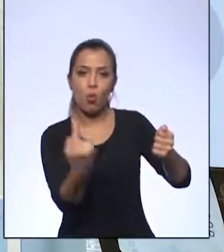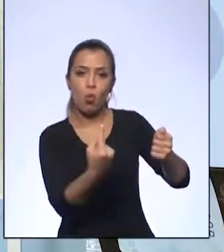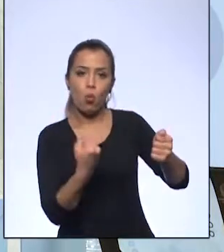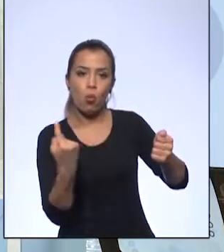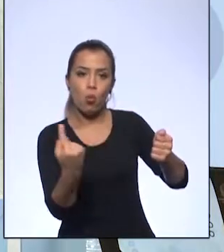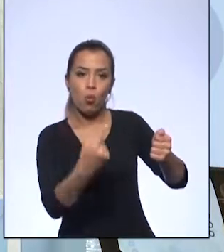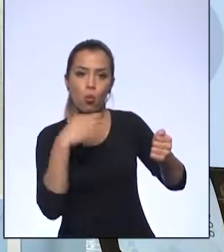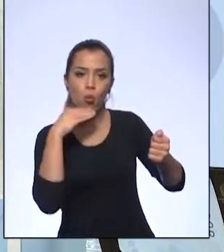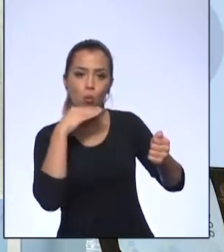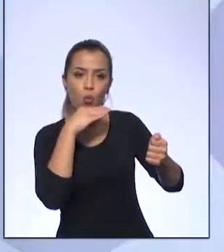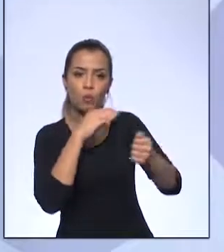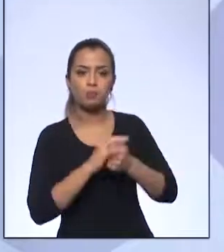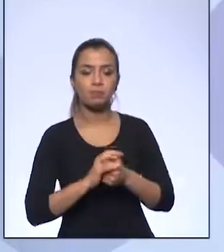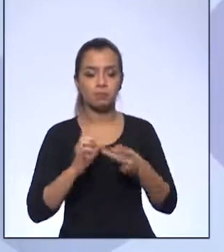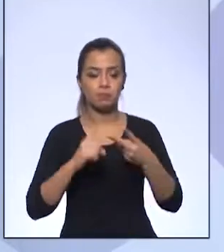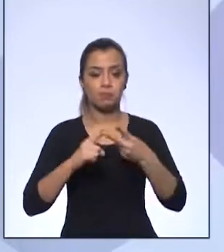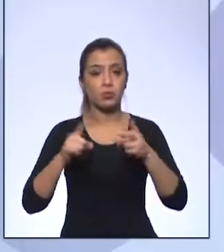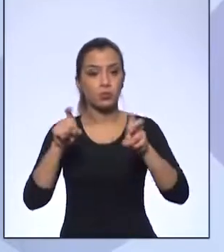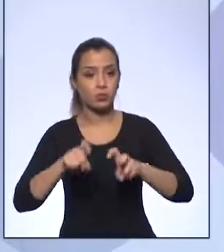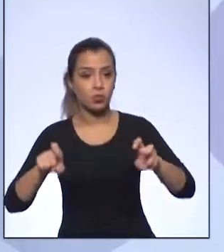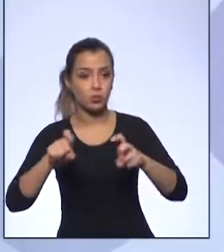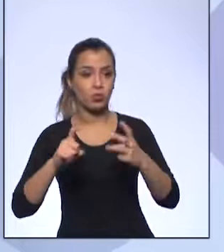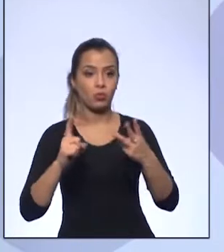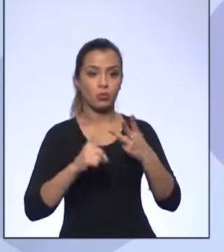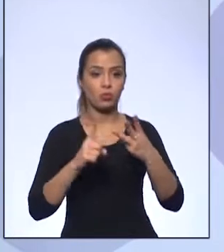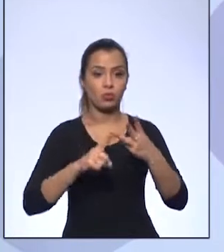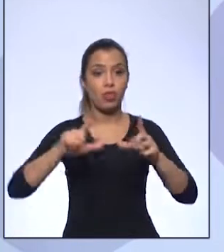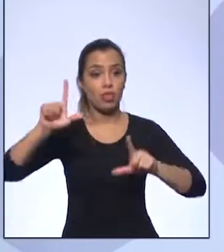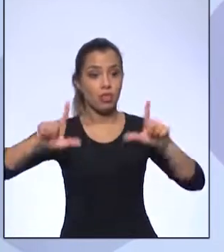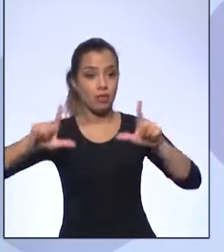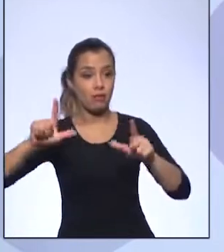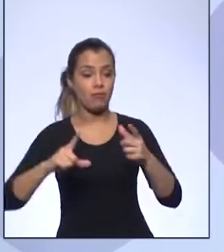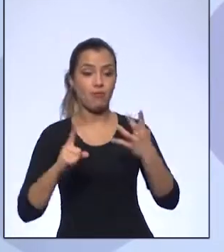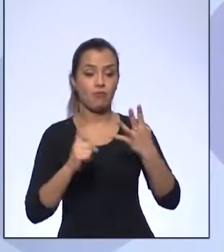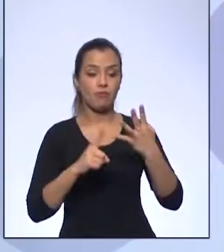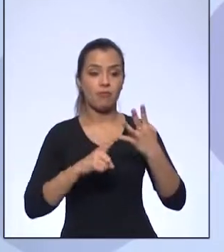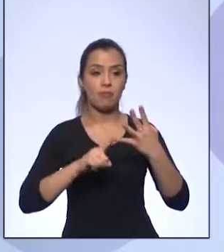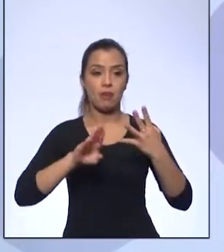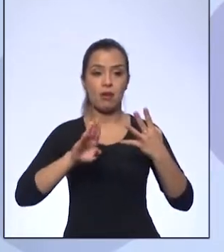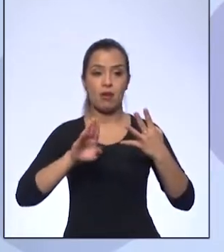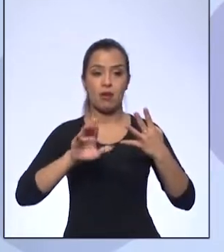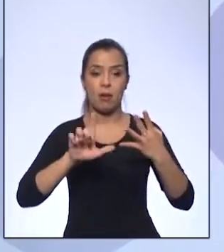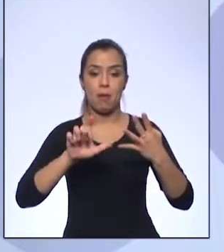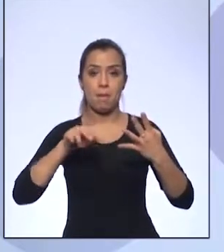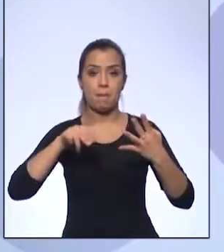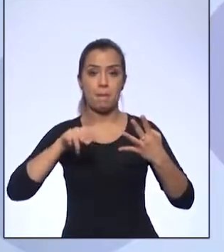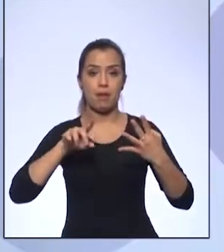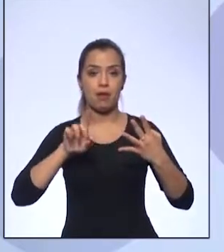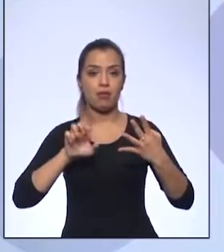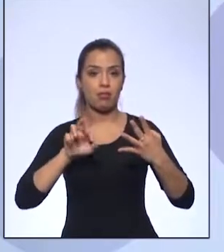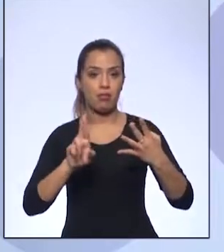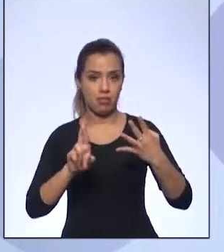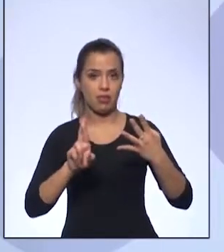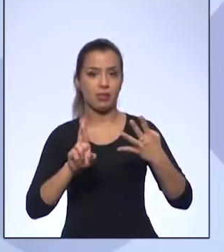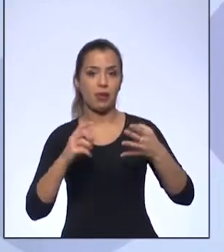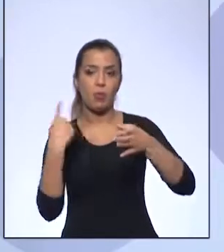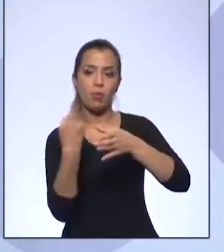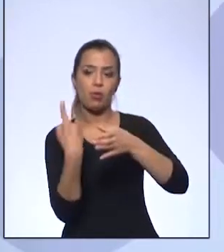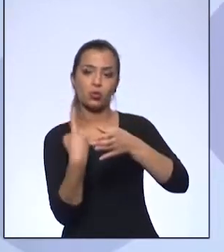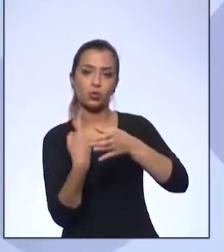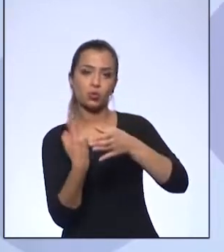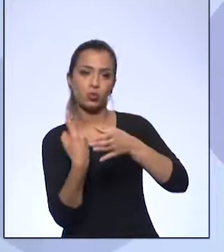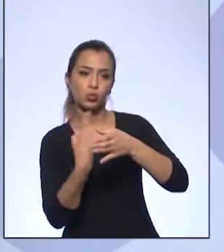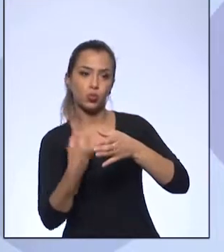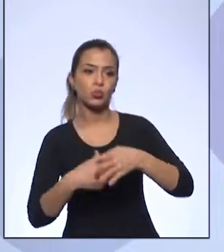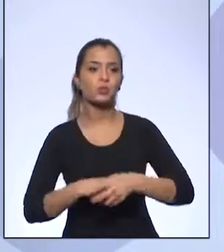vocês falaram. TV set também, muitos falaram. Blender, blend misturar. Blender, aquele que mistura, então liquidificador. Aí,